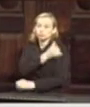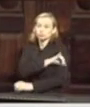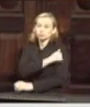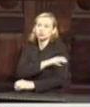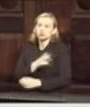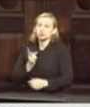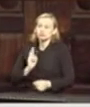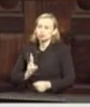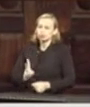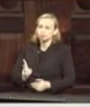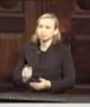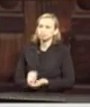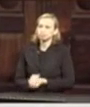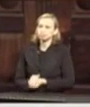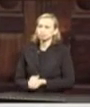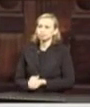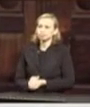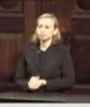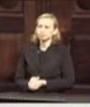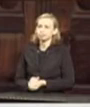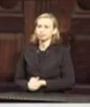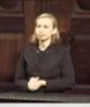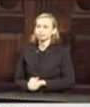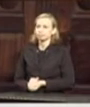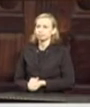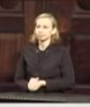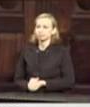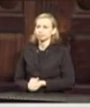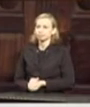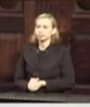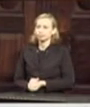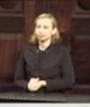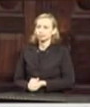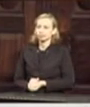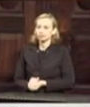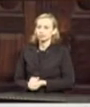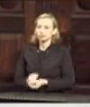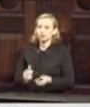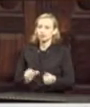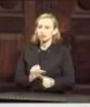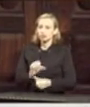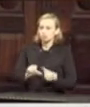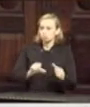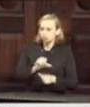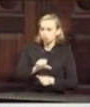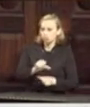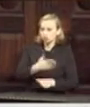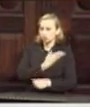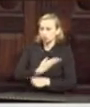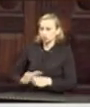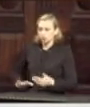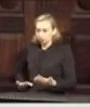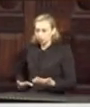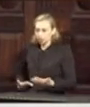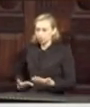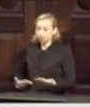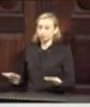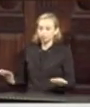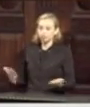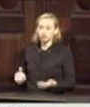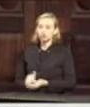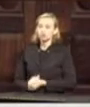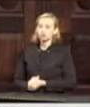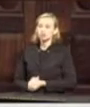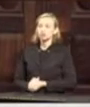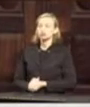as vezes que a saída foi uma saída do momento, uma solução supostamente mágica, o